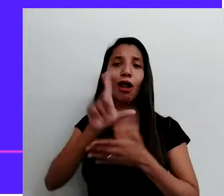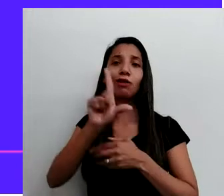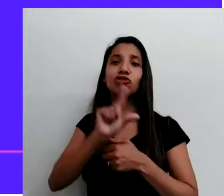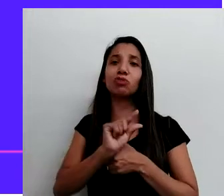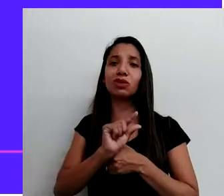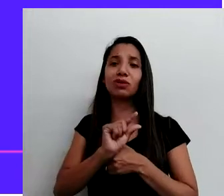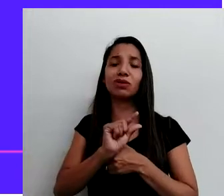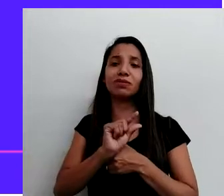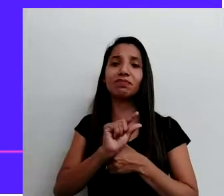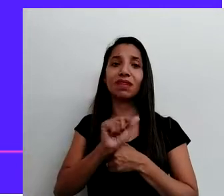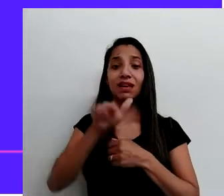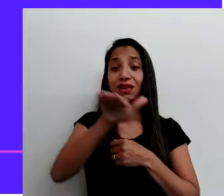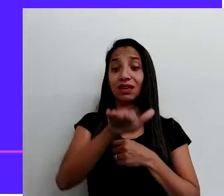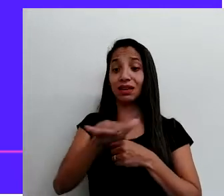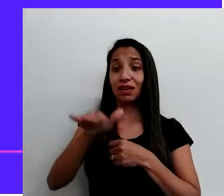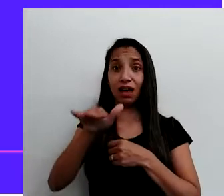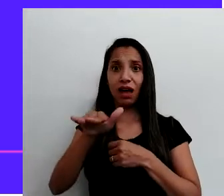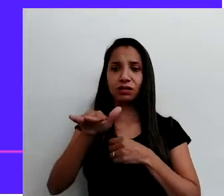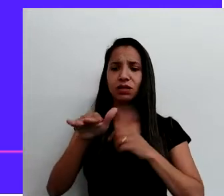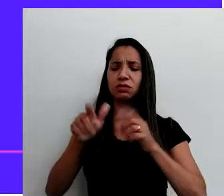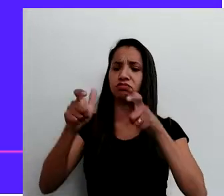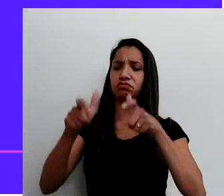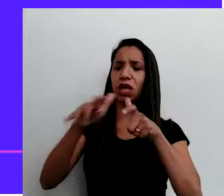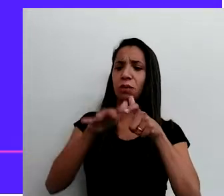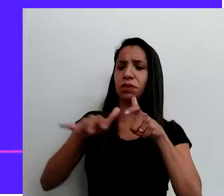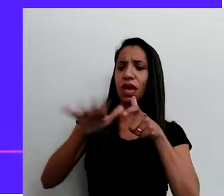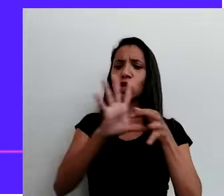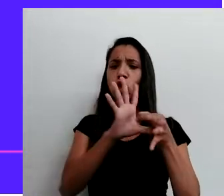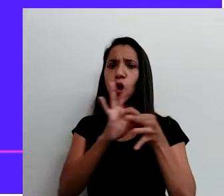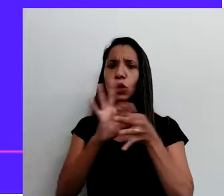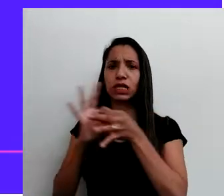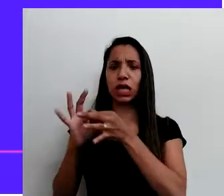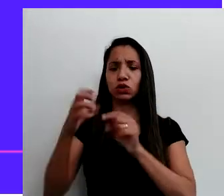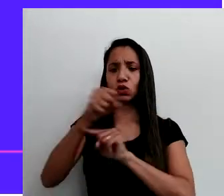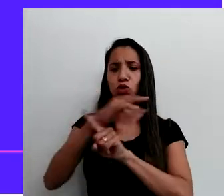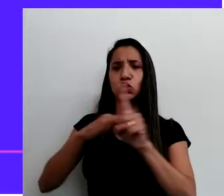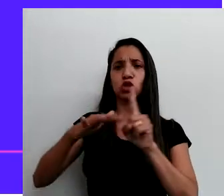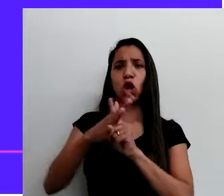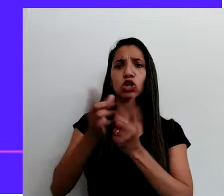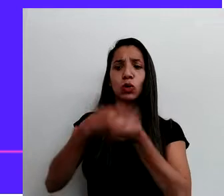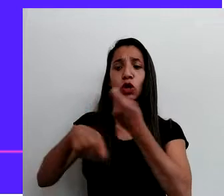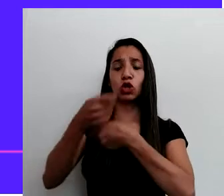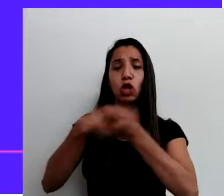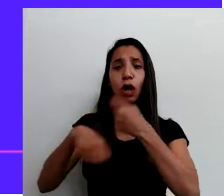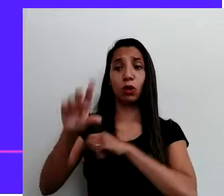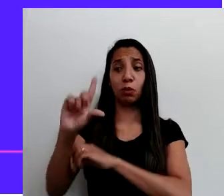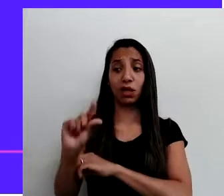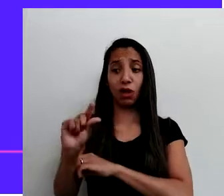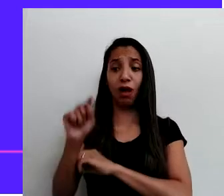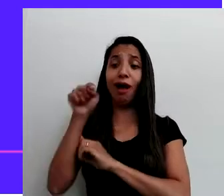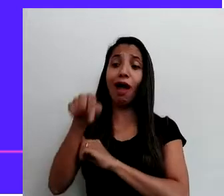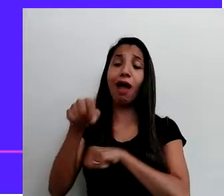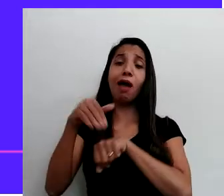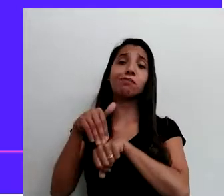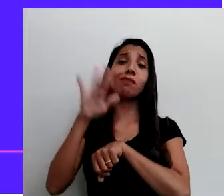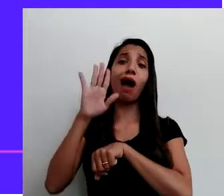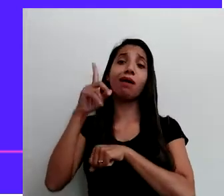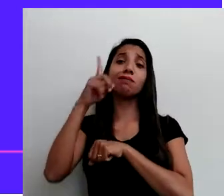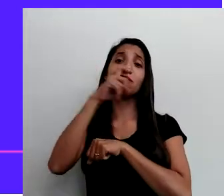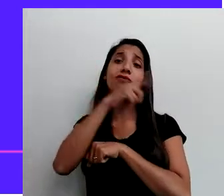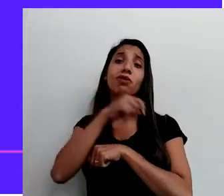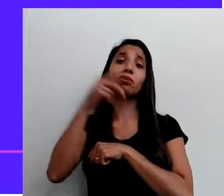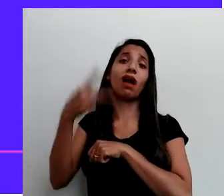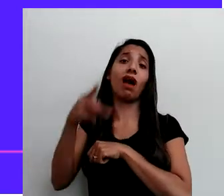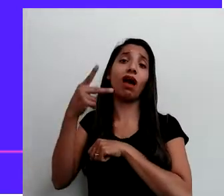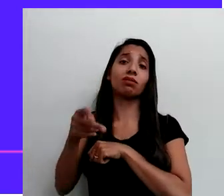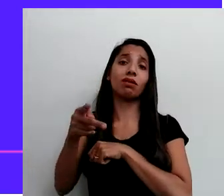contextos socioeconômicos pobres, reduzindo a mobilidade social e dificultando o desenvolvimento